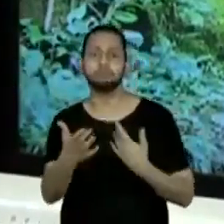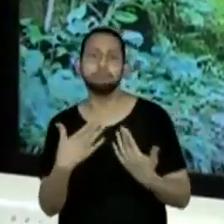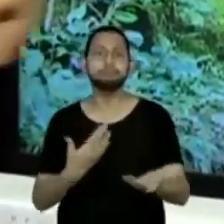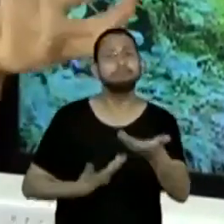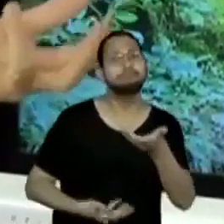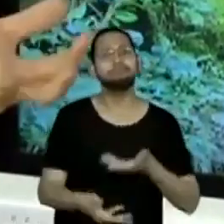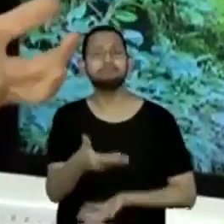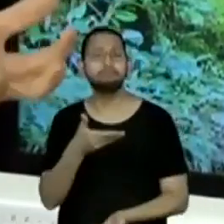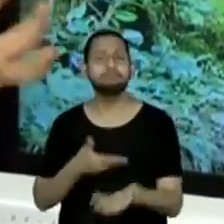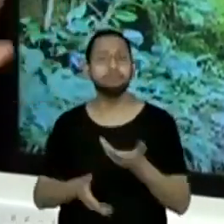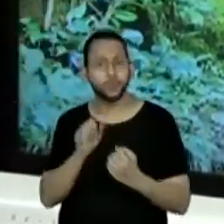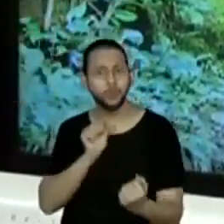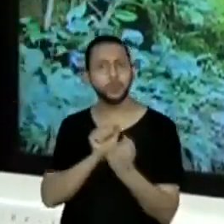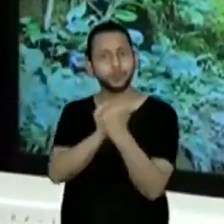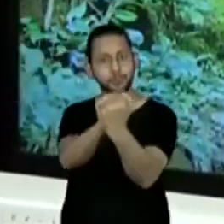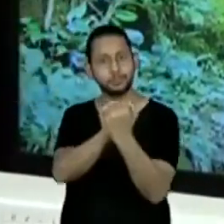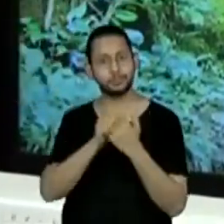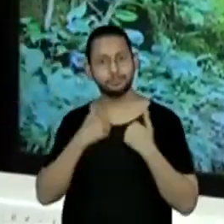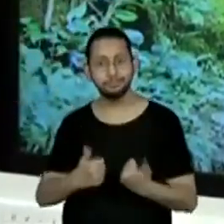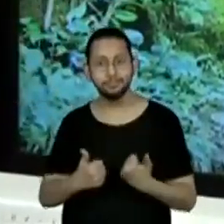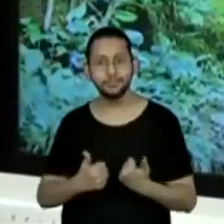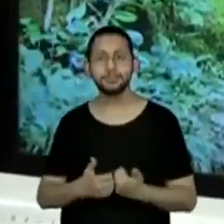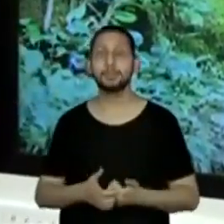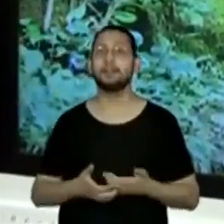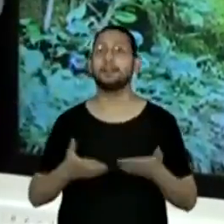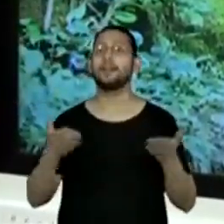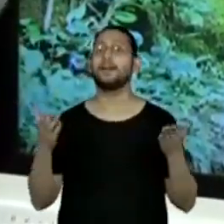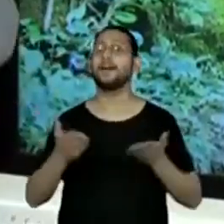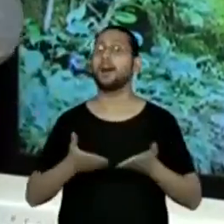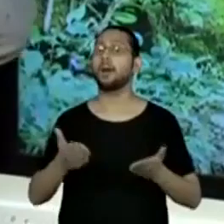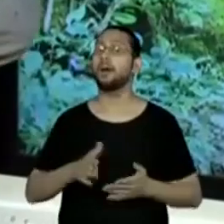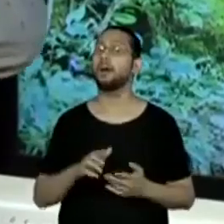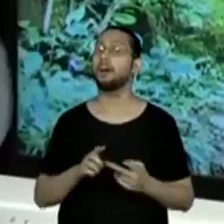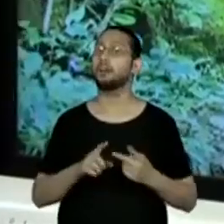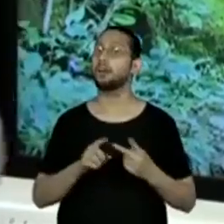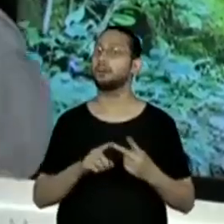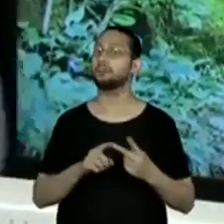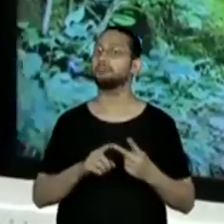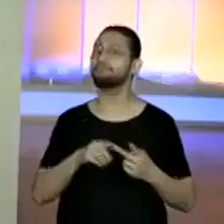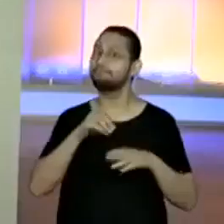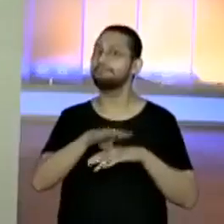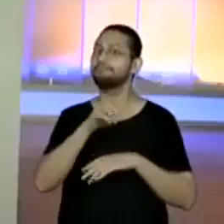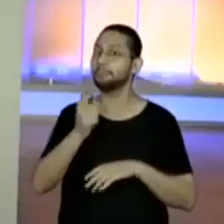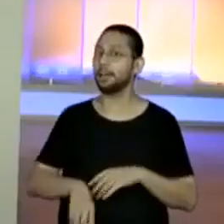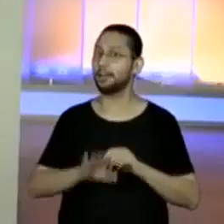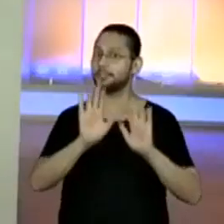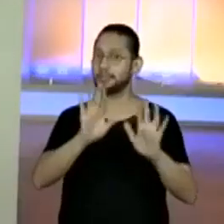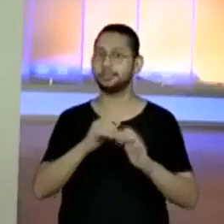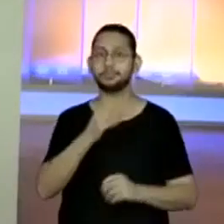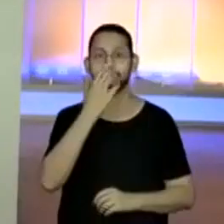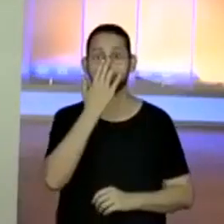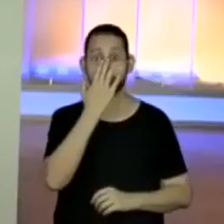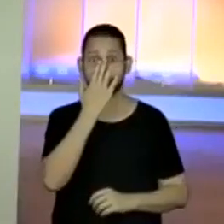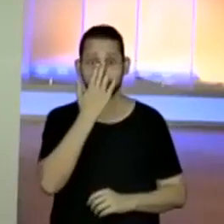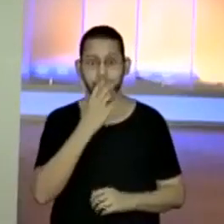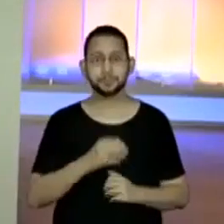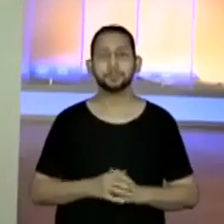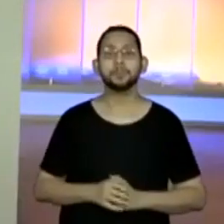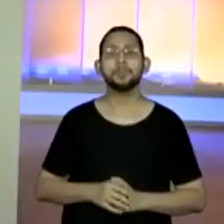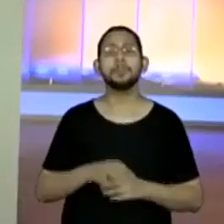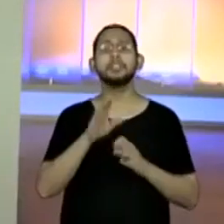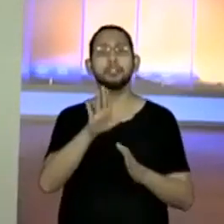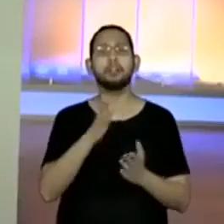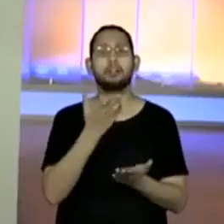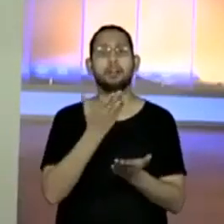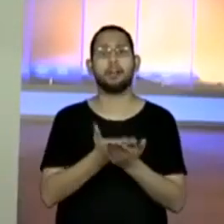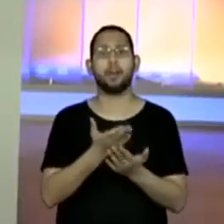continuem junto aqui com a gente, tá bom? Vou agora passar mais uma informação. Se você chegou lá pela metade